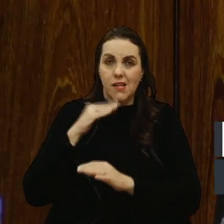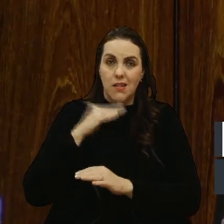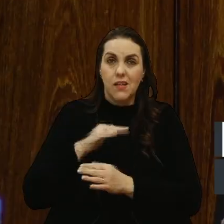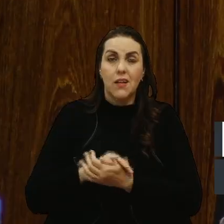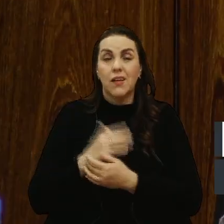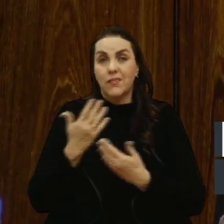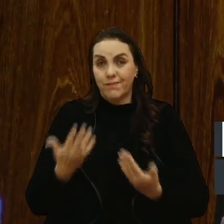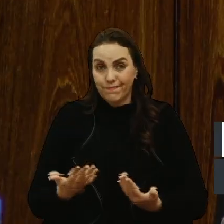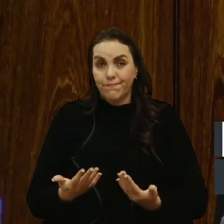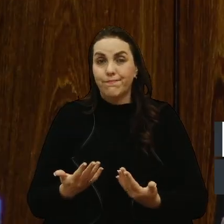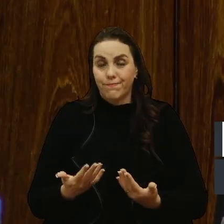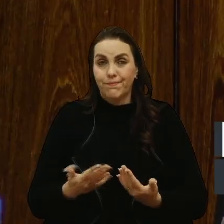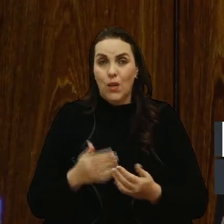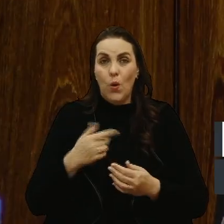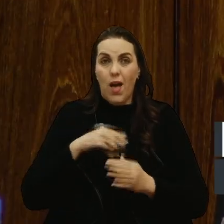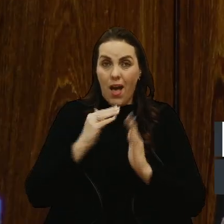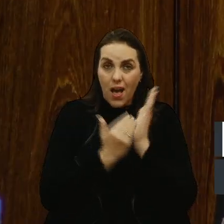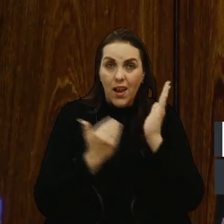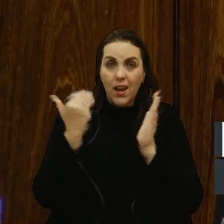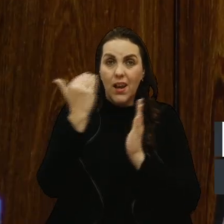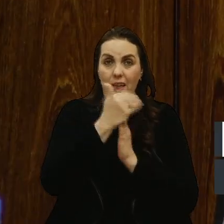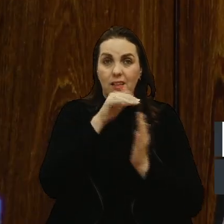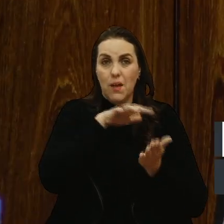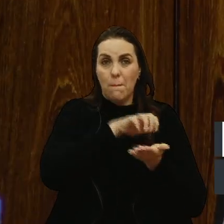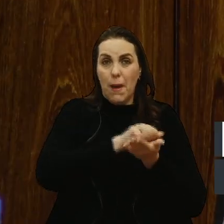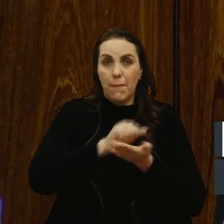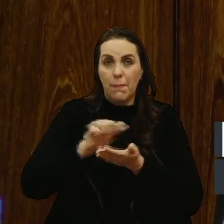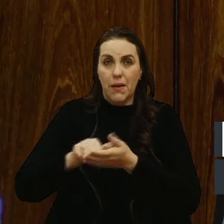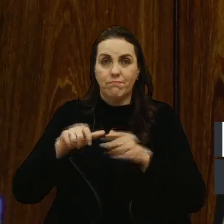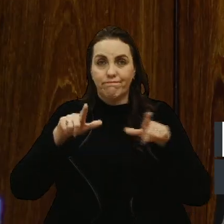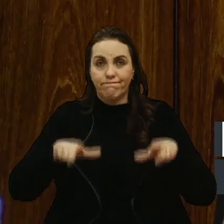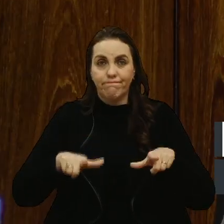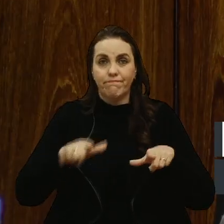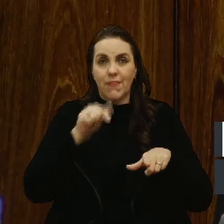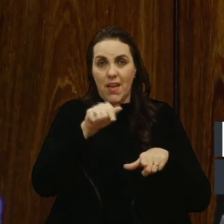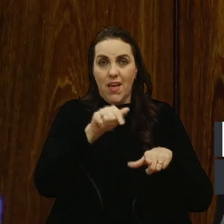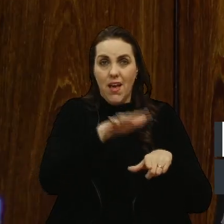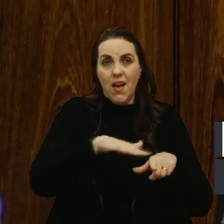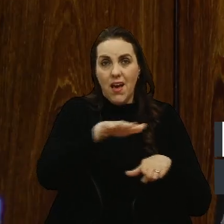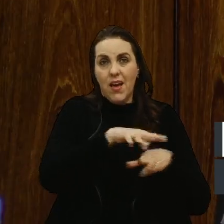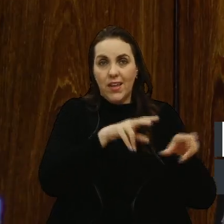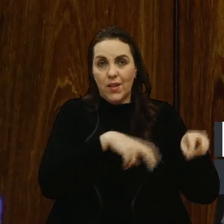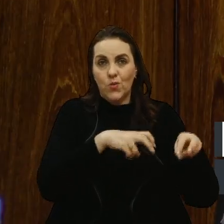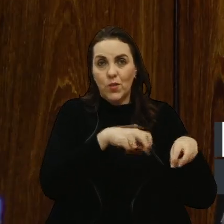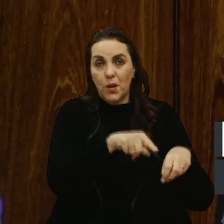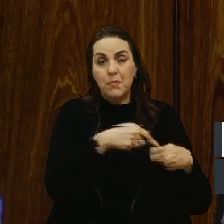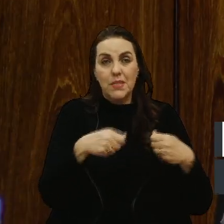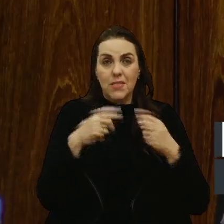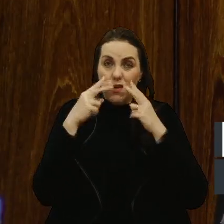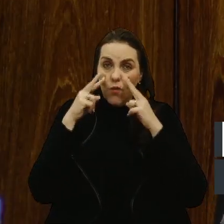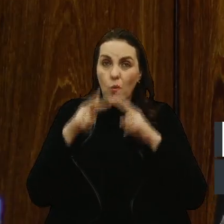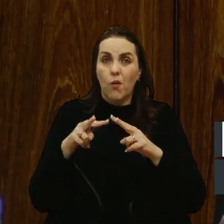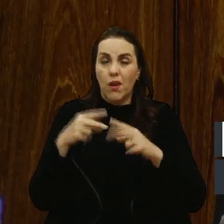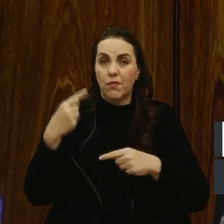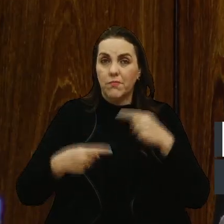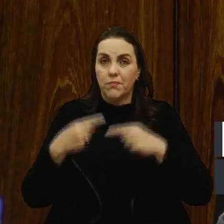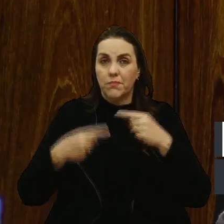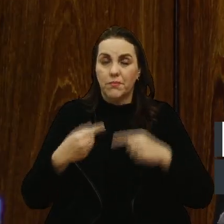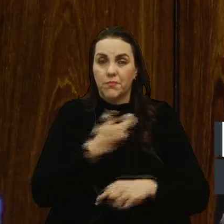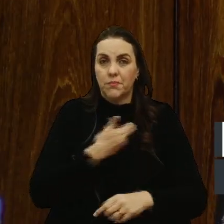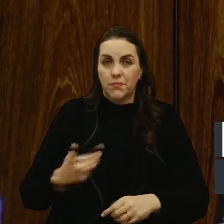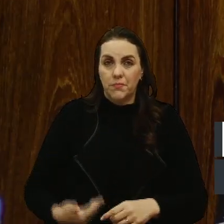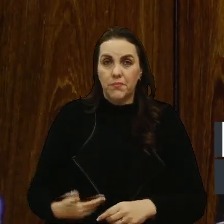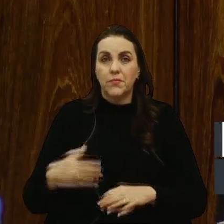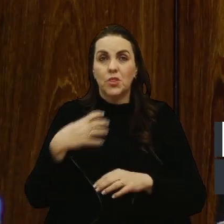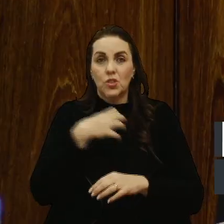para além da regularização dessas áreas, a gente precisaria ter um olhar de políticas públicas de forma interdisciplinar.